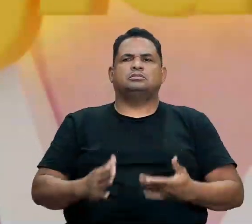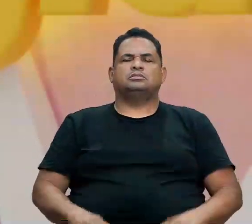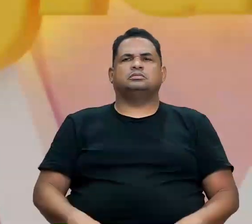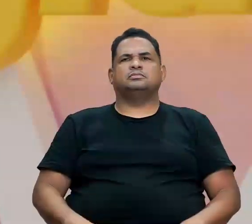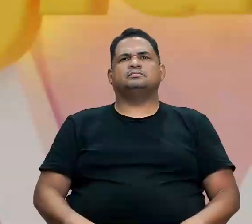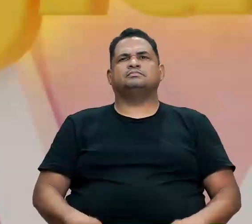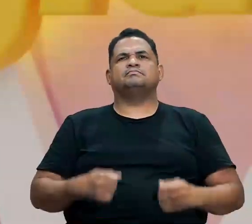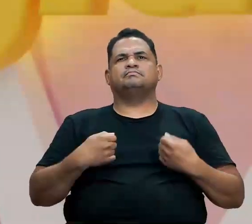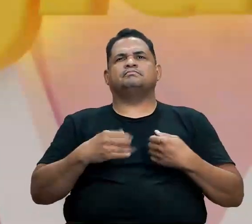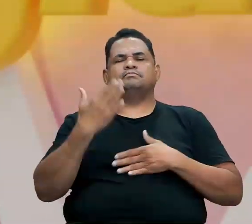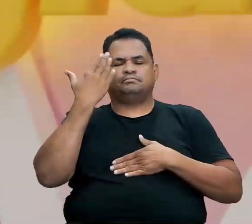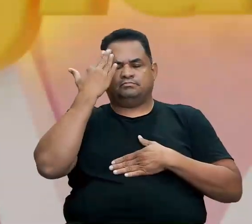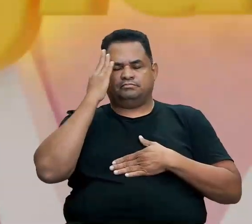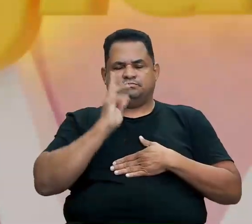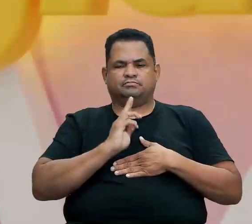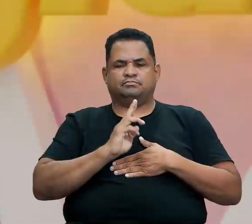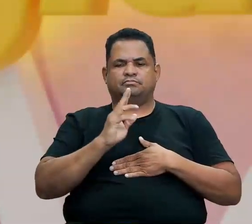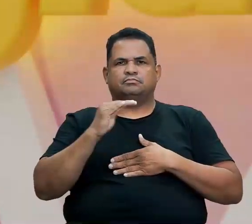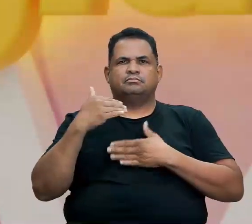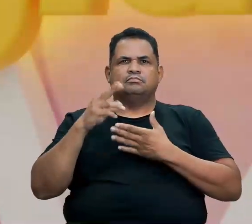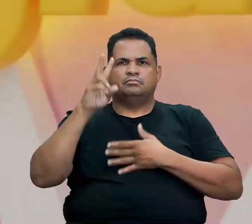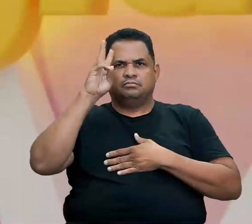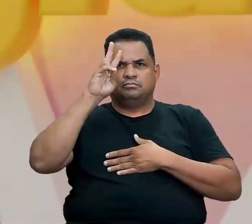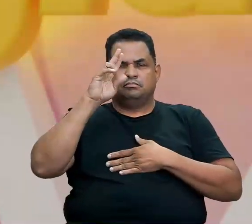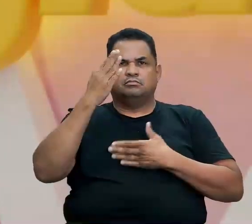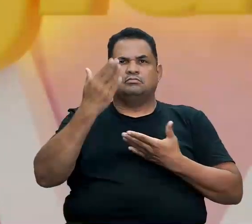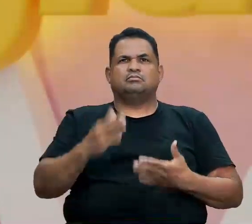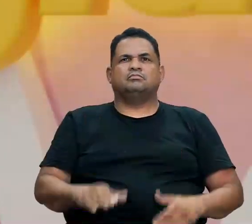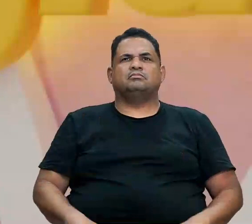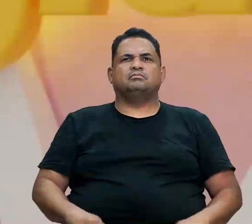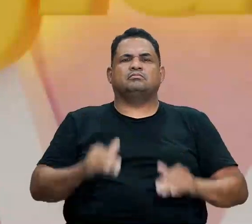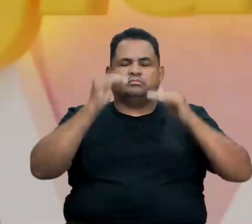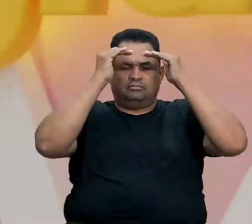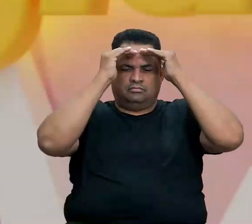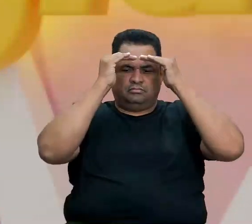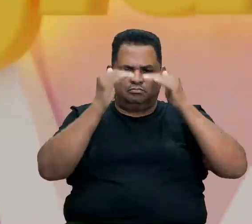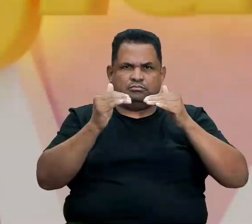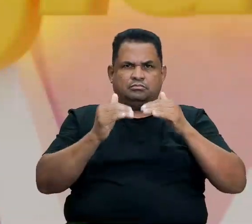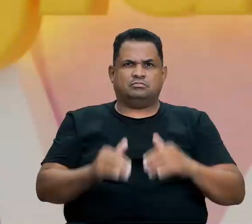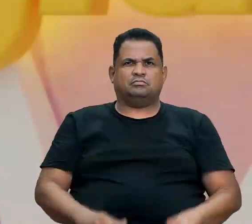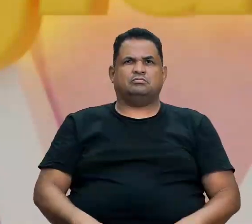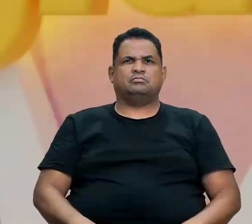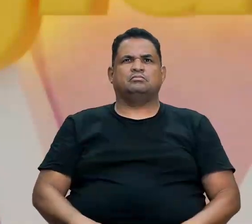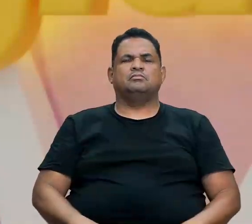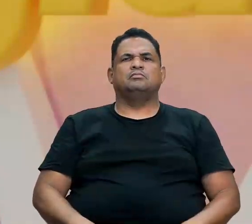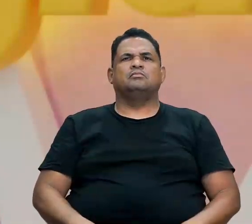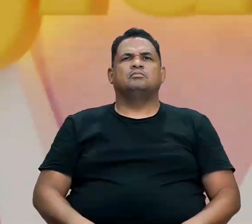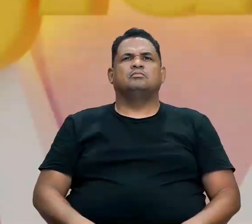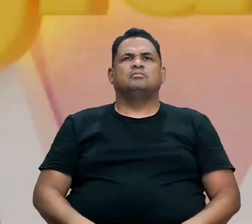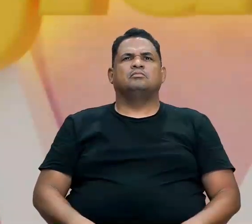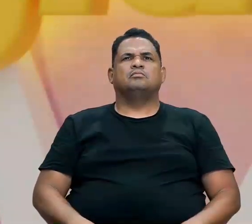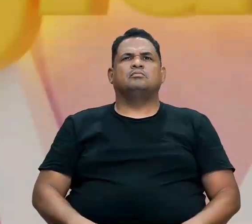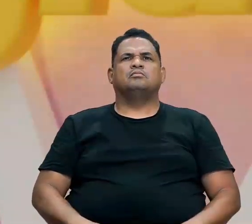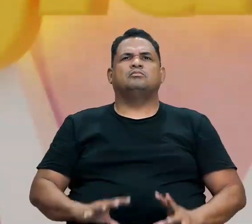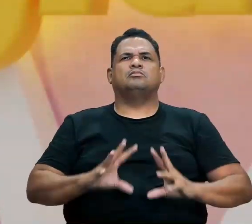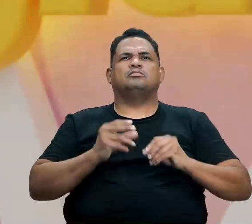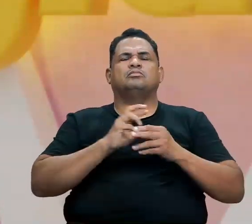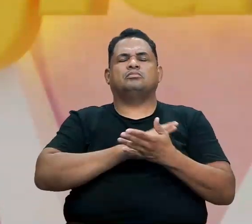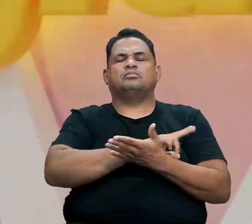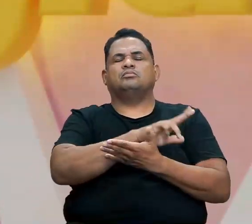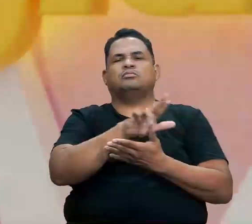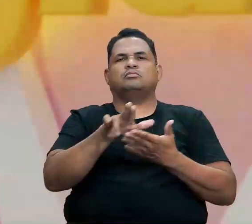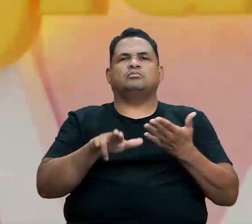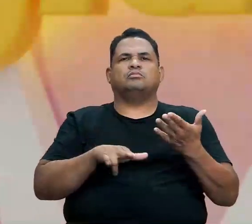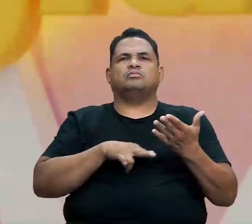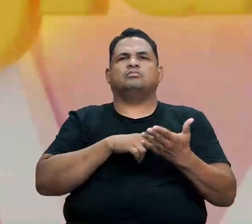precisa entender como um processo histórico, né? E respeitar, acima de tudo, todas essa diversidade